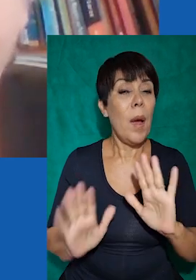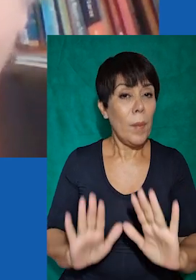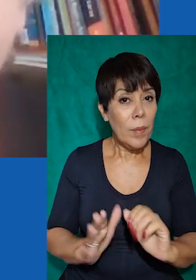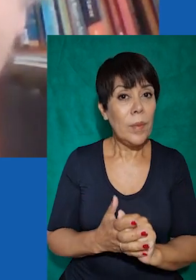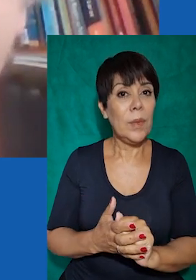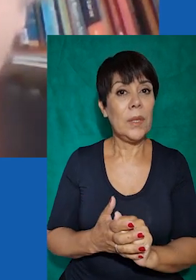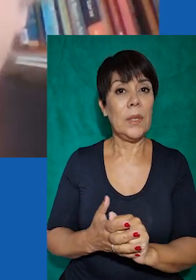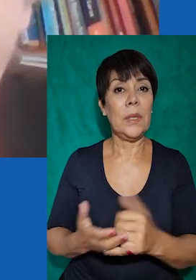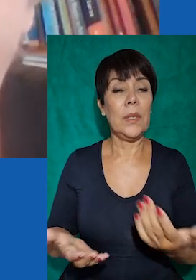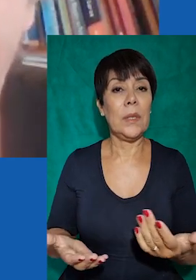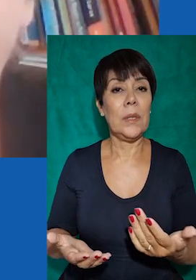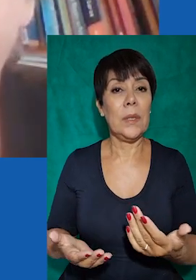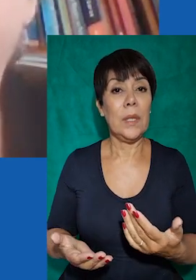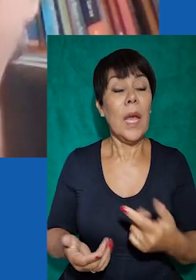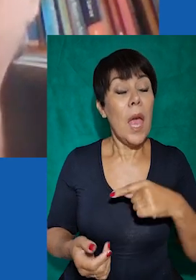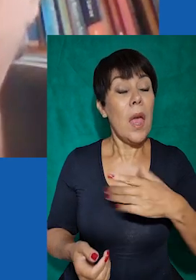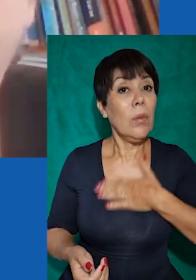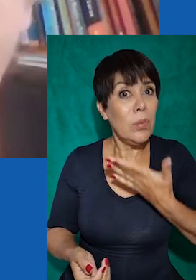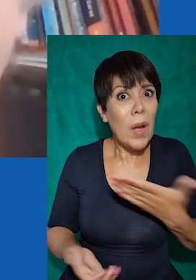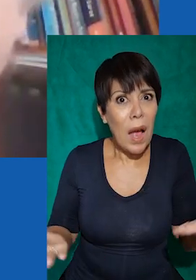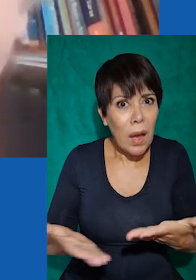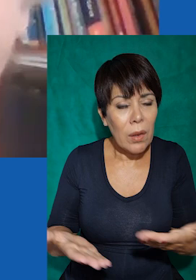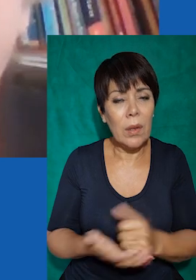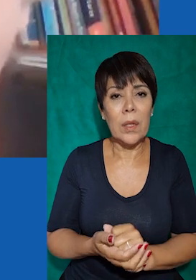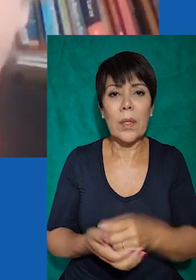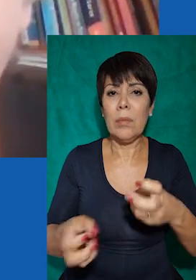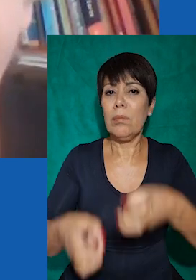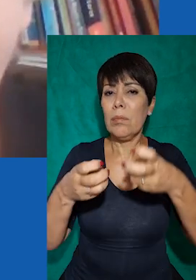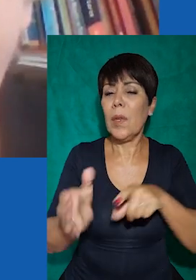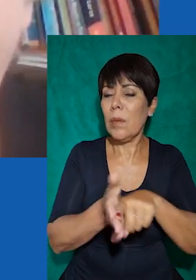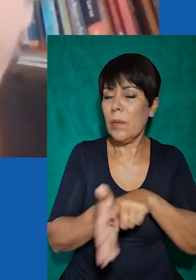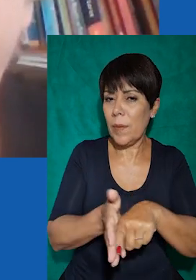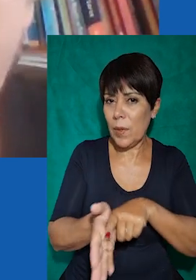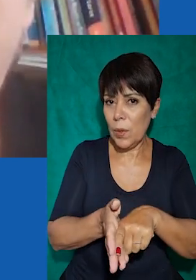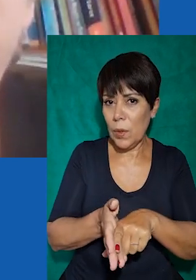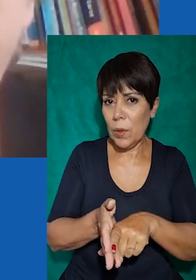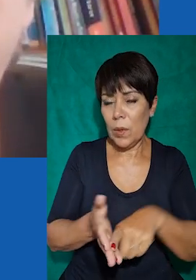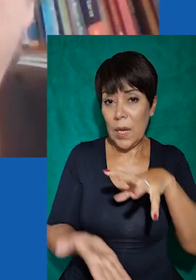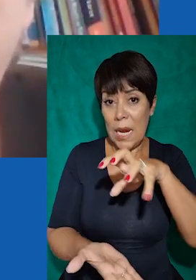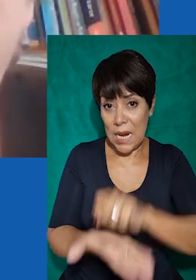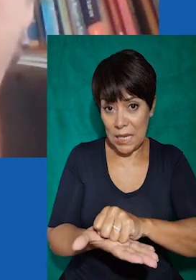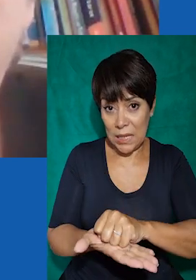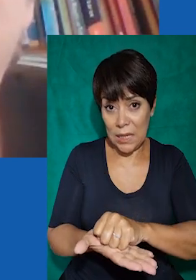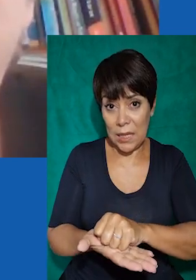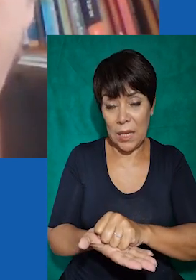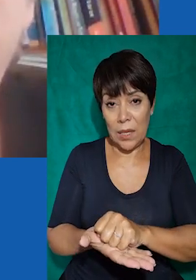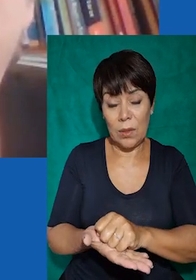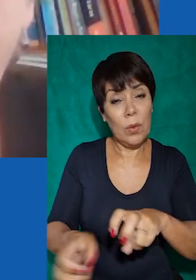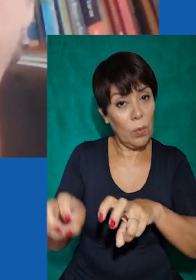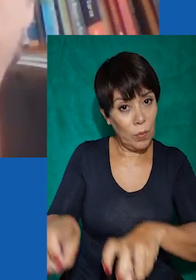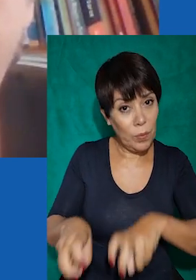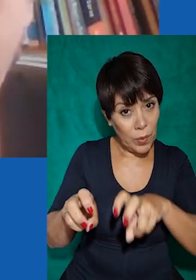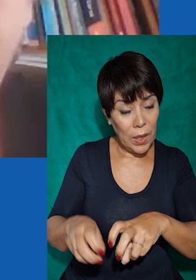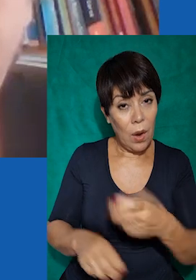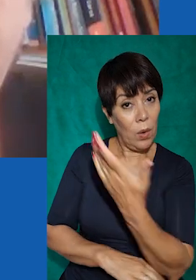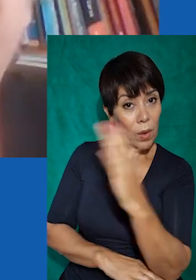dito. Mas o que a minha surpresa agora foi que, vendo o estudo que foi feito dos cadastros rurais,